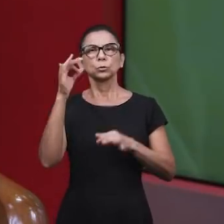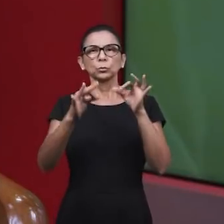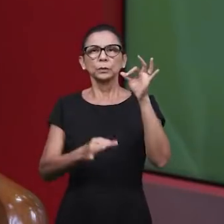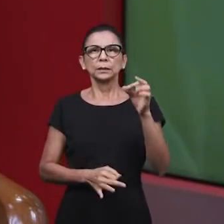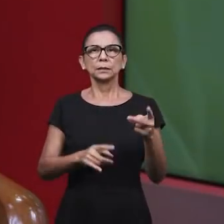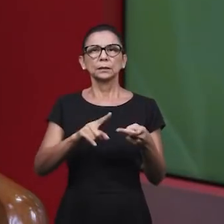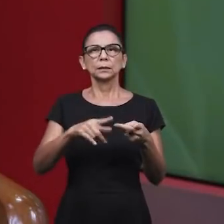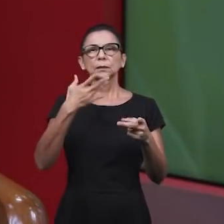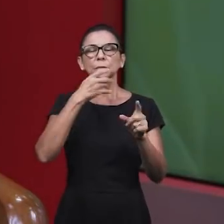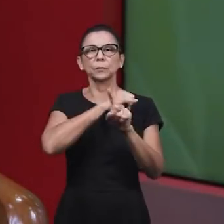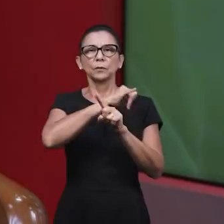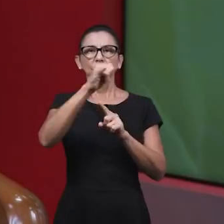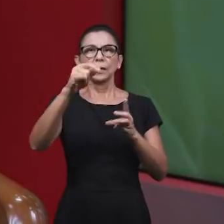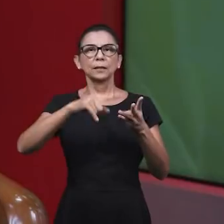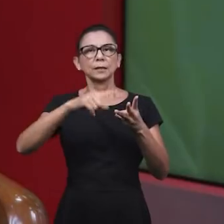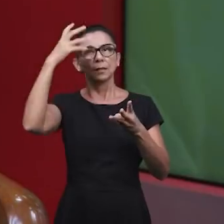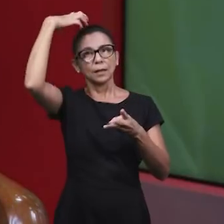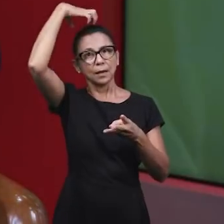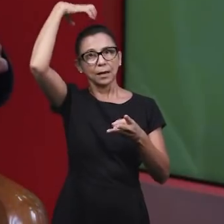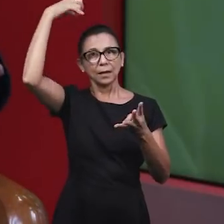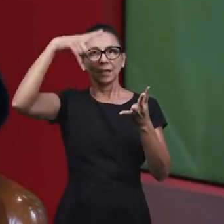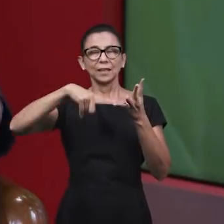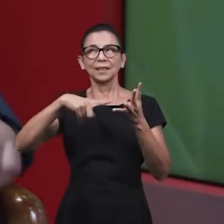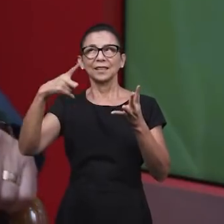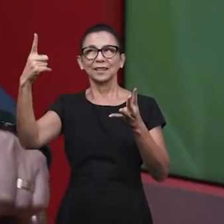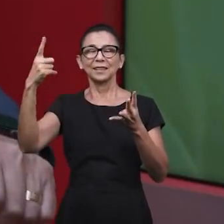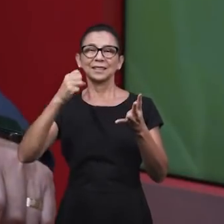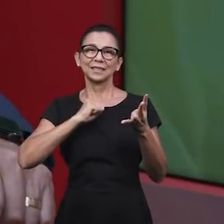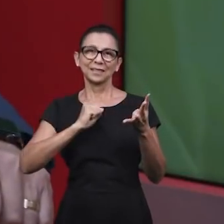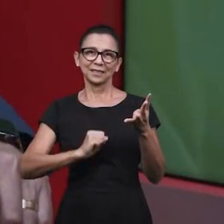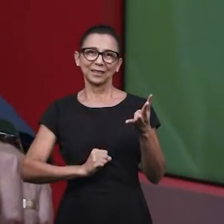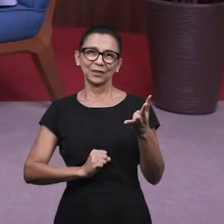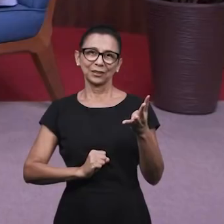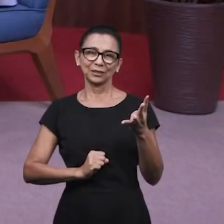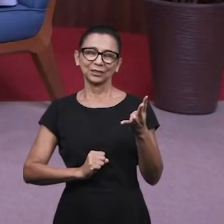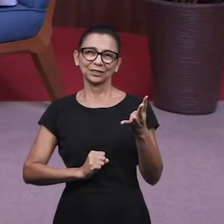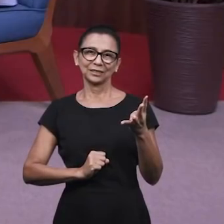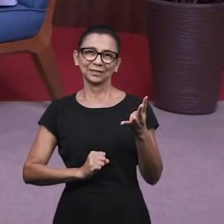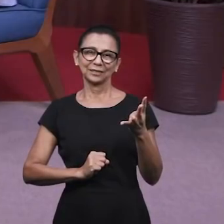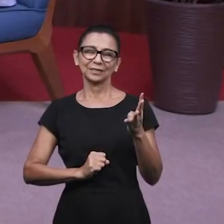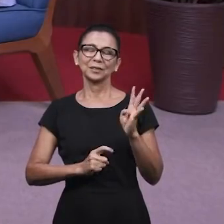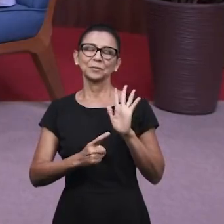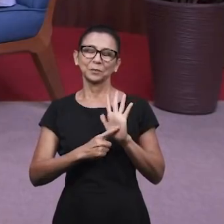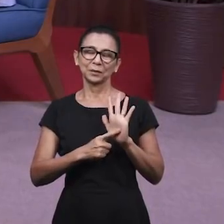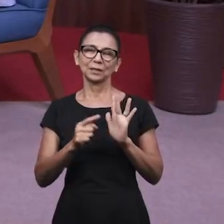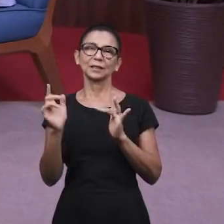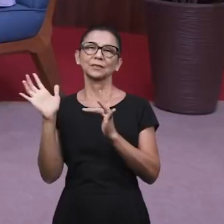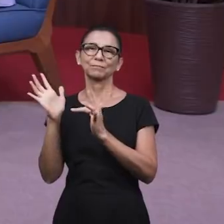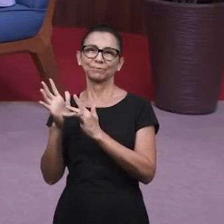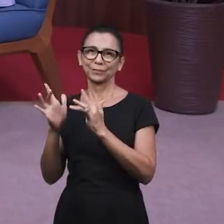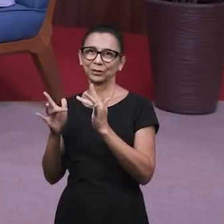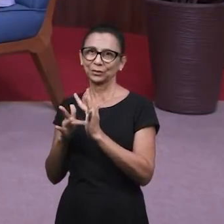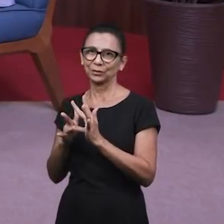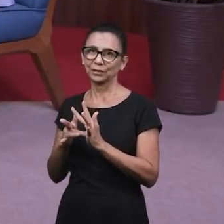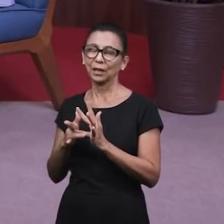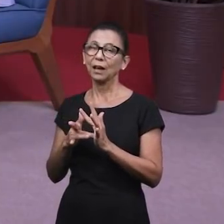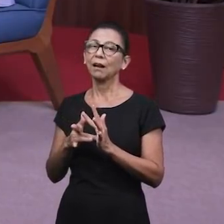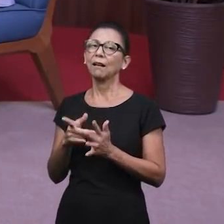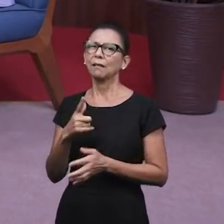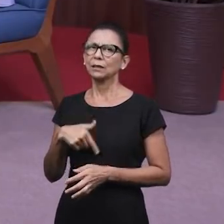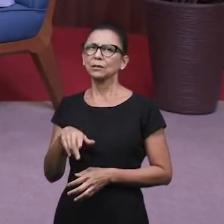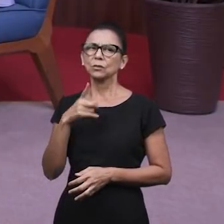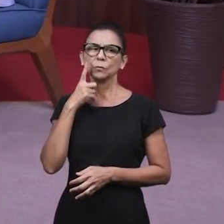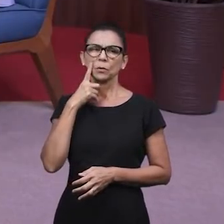de reis e sacerdotes. O Senhor Jesus estava profetizado ali. Então a gente pode encontrar o Senhor